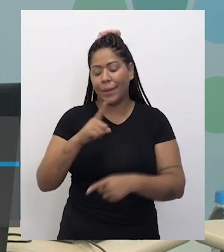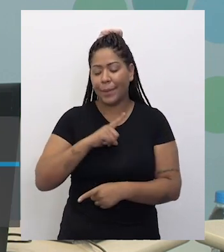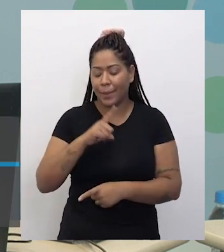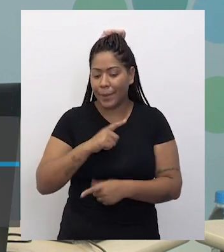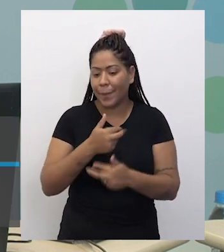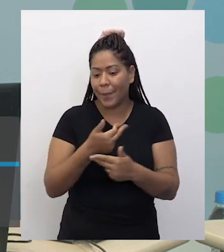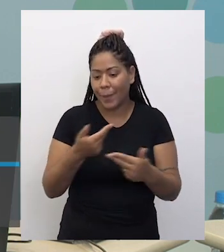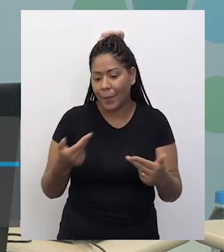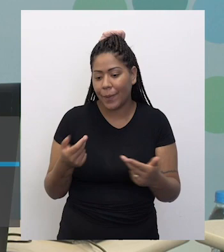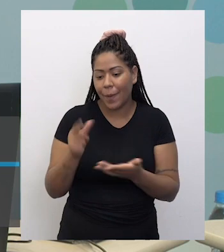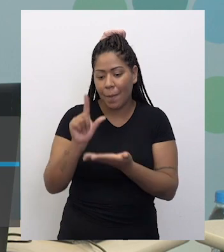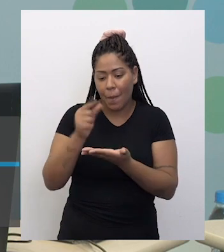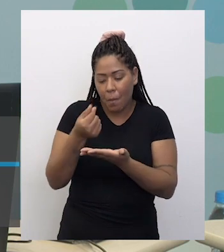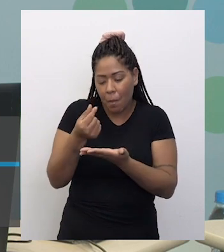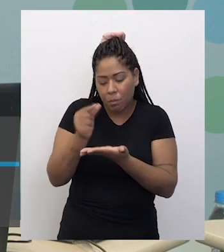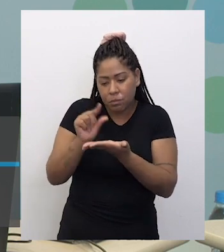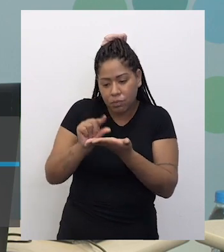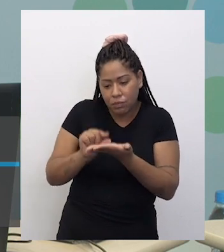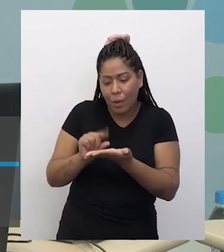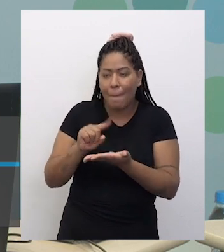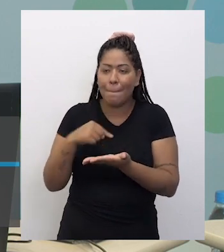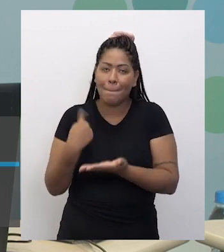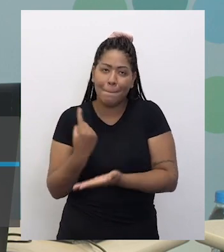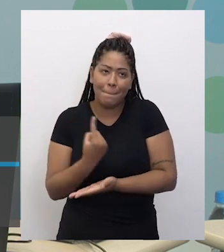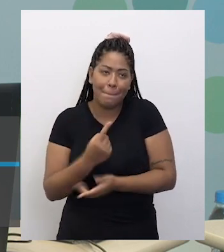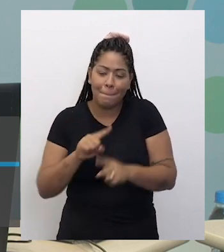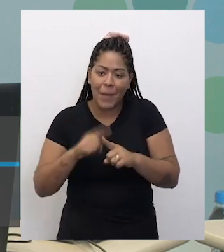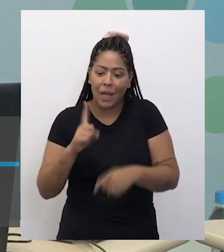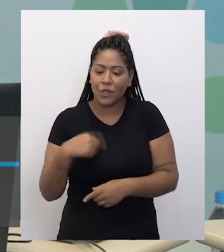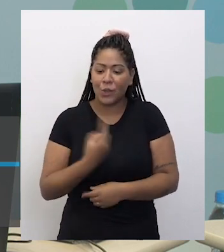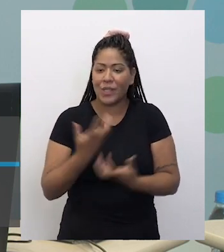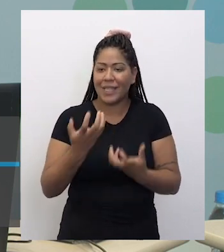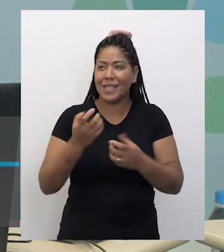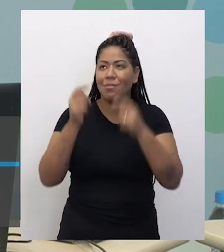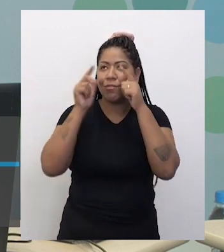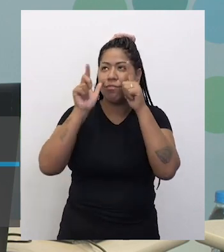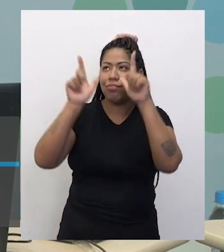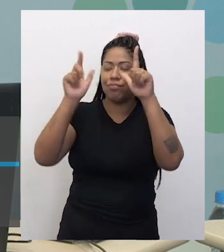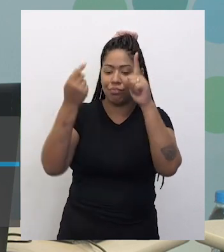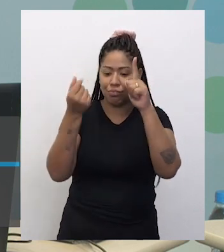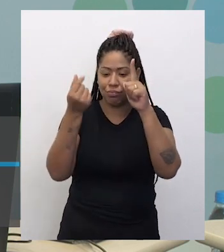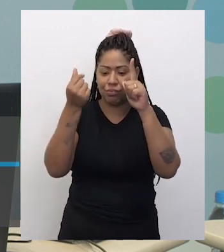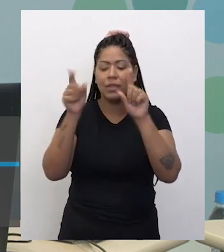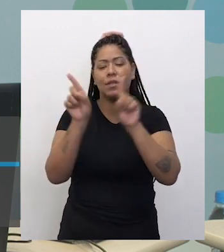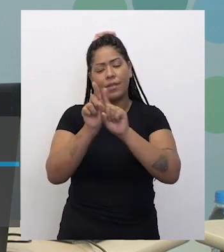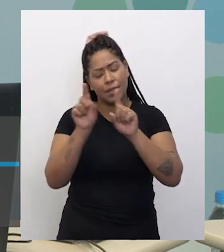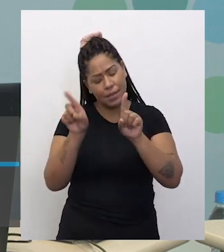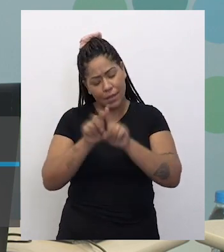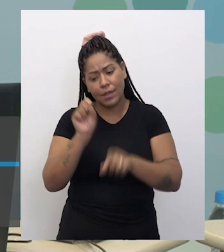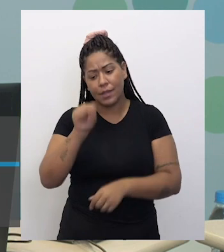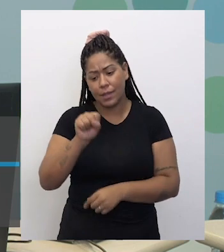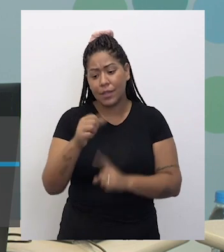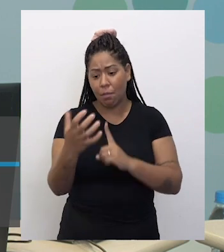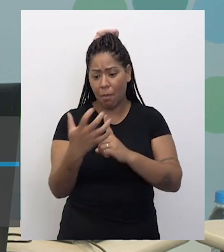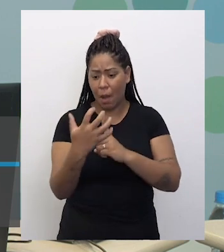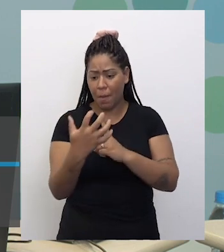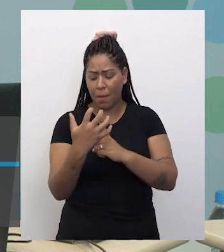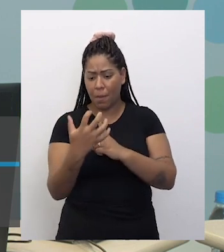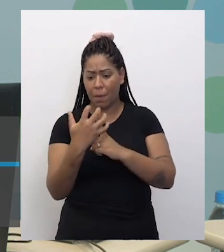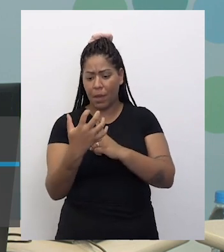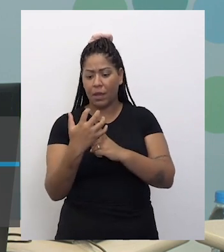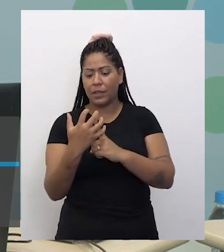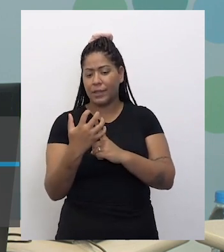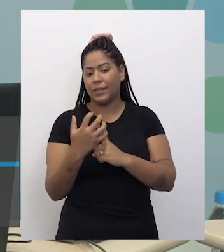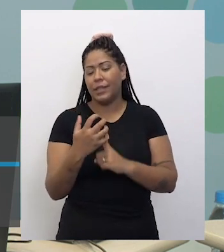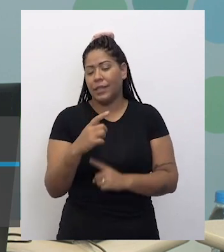Henrique, da Brena, né? Dizendo o seguinte, sim, sou influenciado, dá muita vontade de ter certo